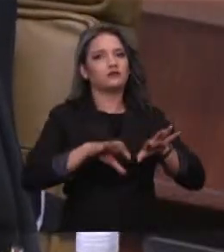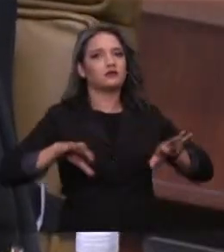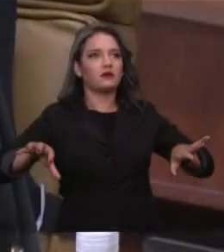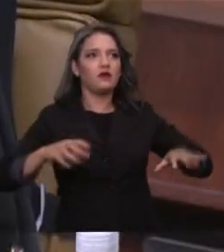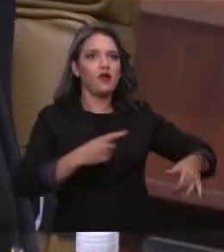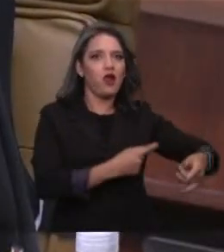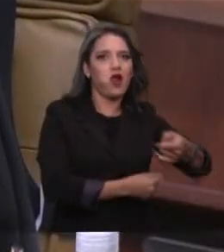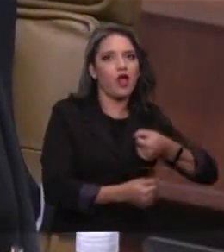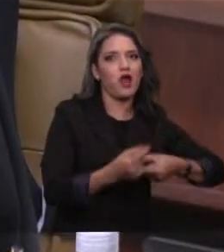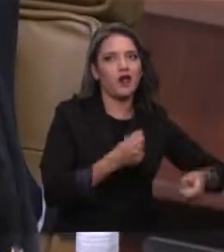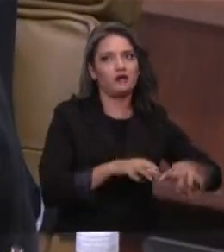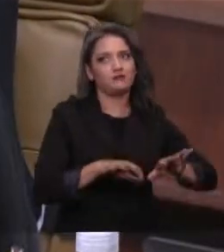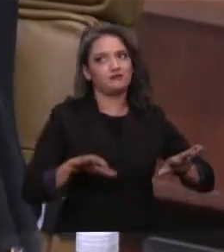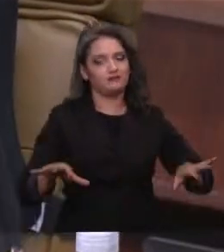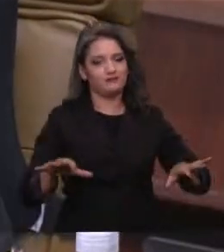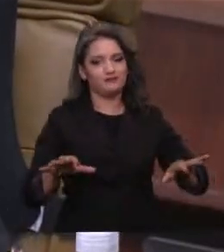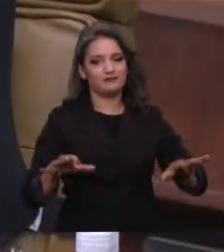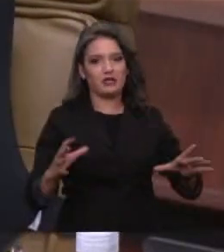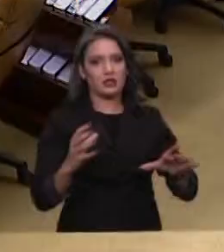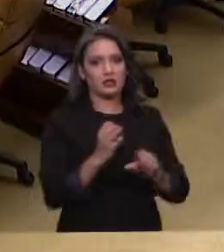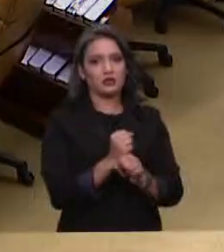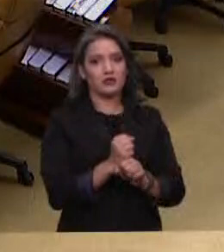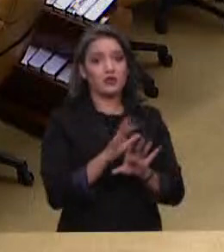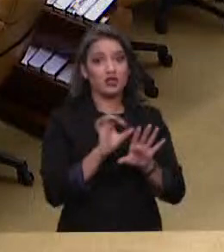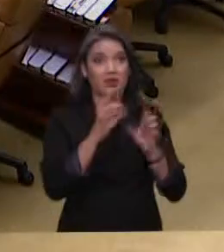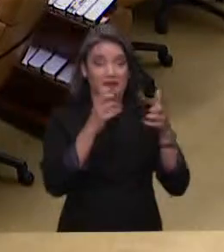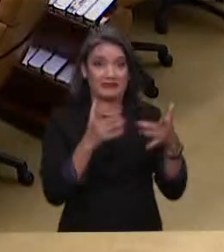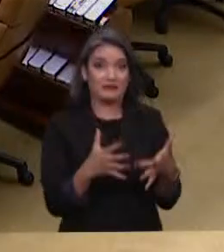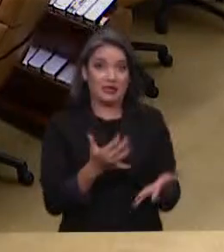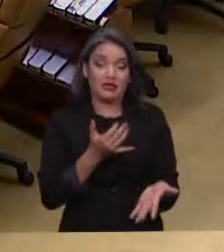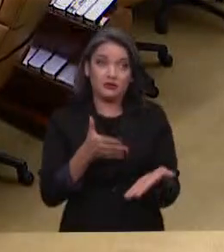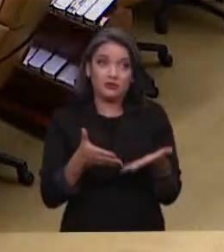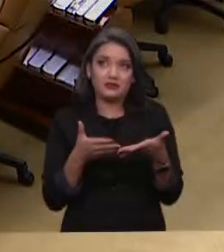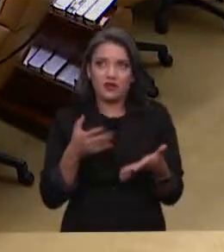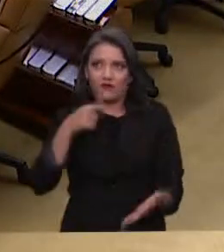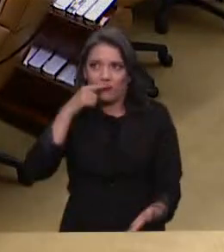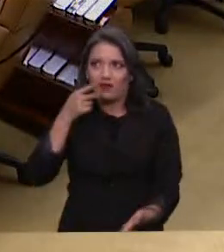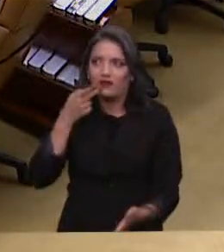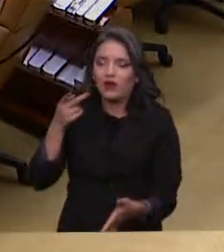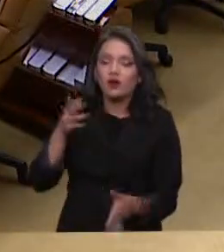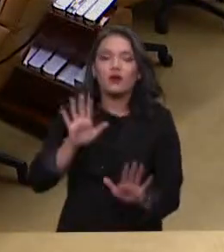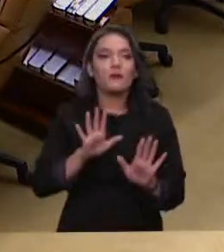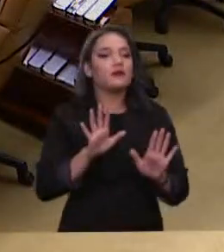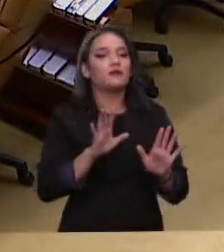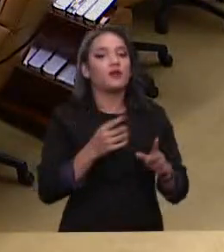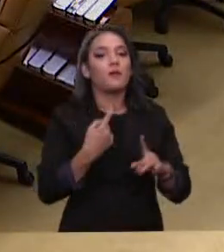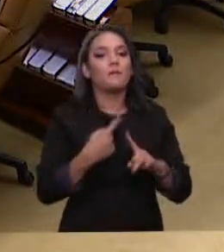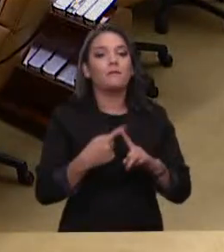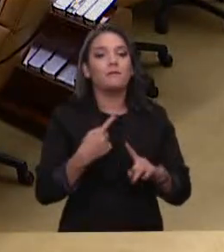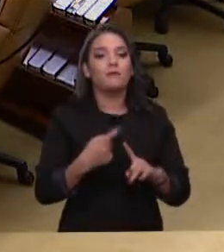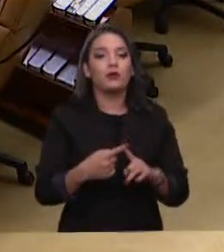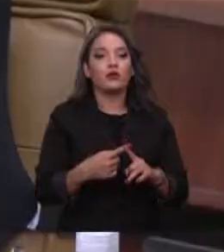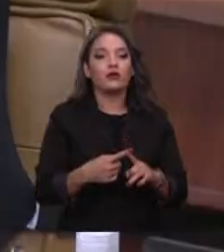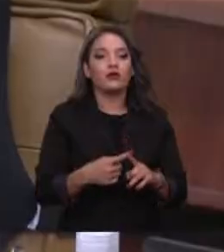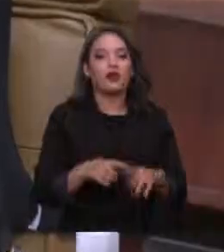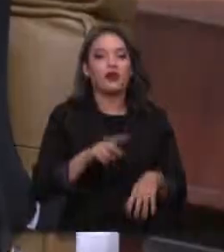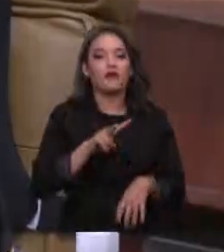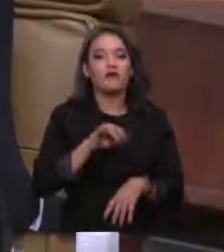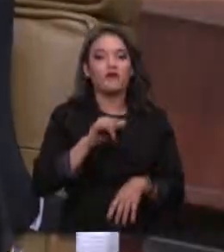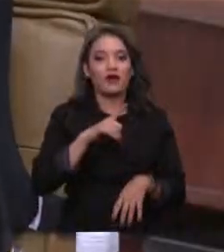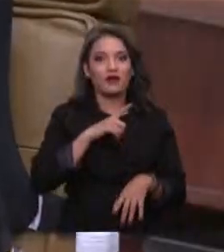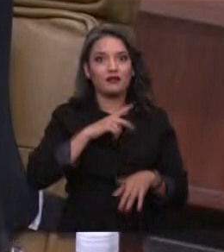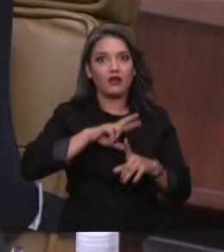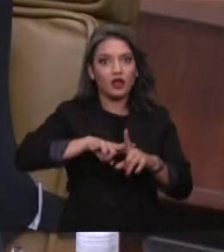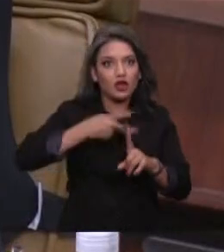lavagem. Porque, se Vossa Excelência... Só esclarecendo isso, quem permite, ministro Fachin, eu entendo que haveria bis in idem pelo